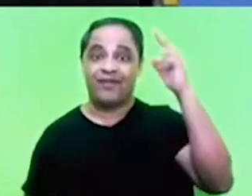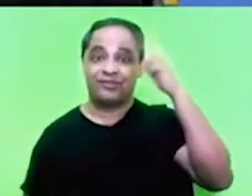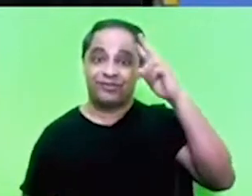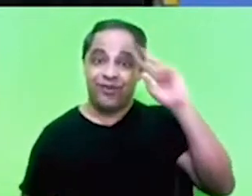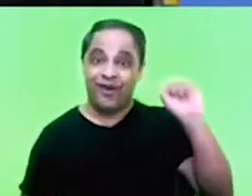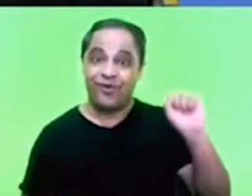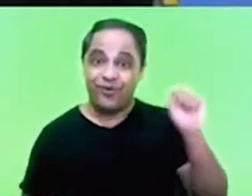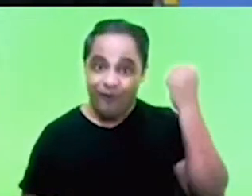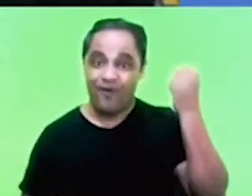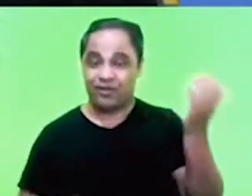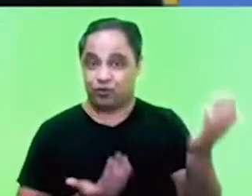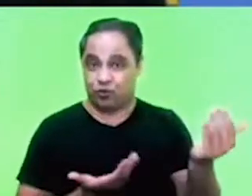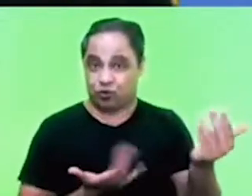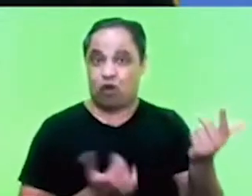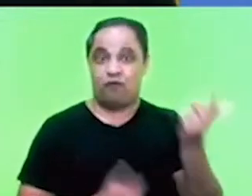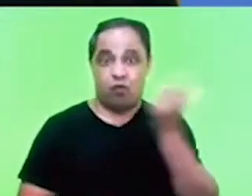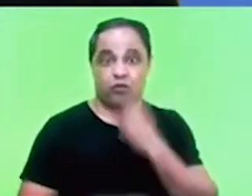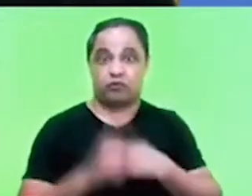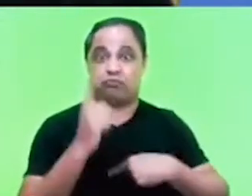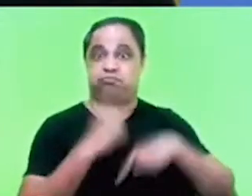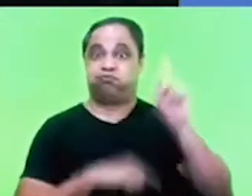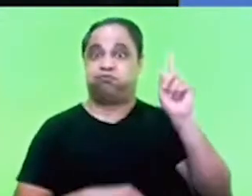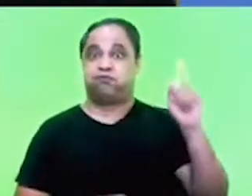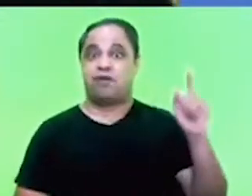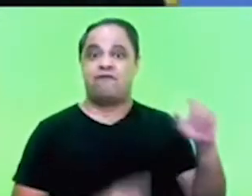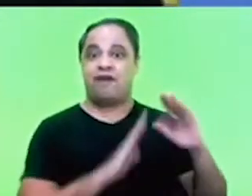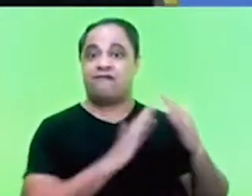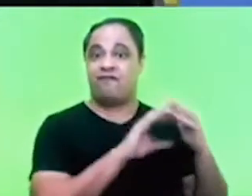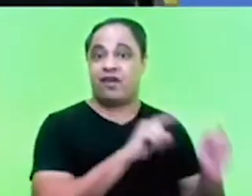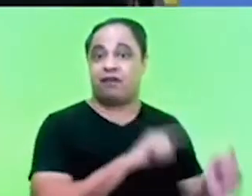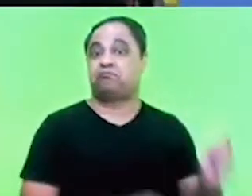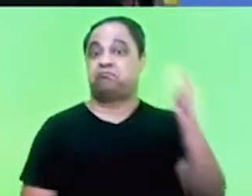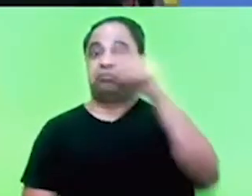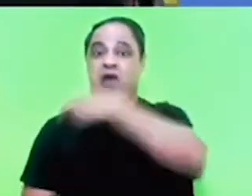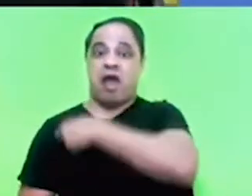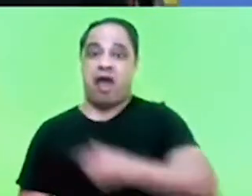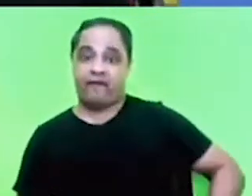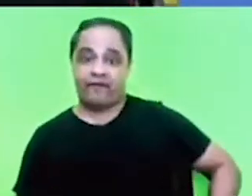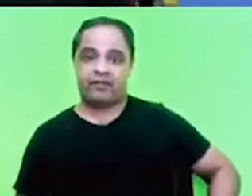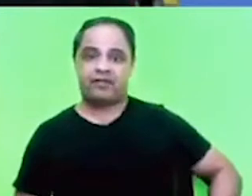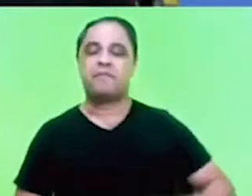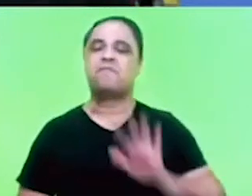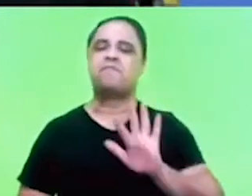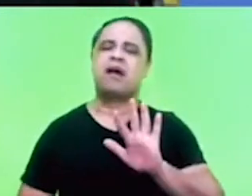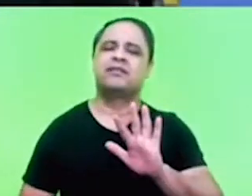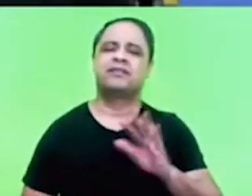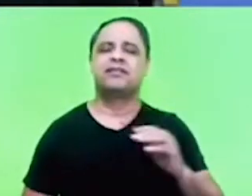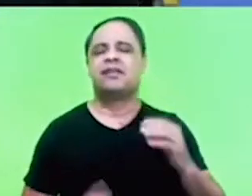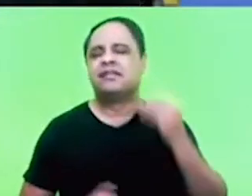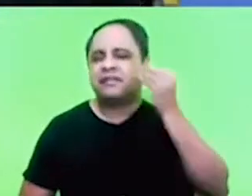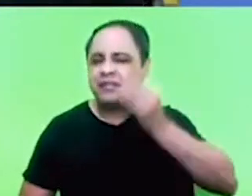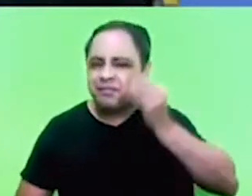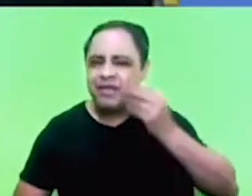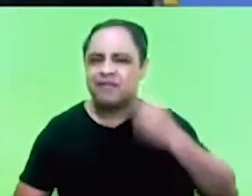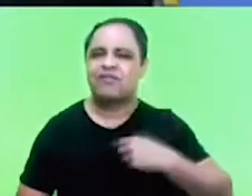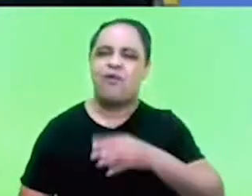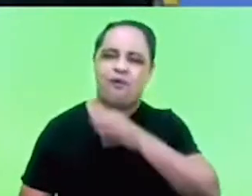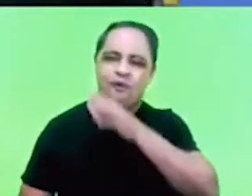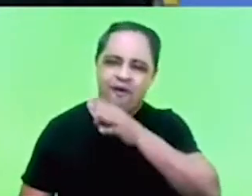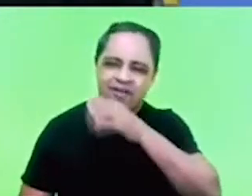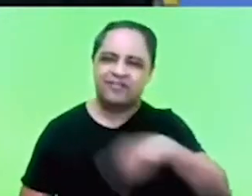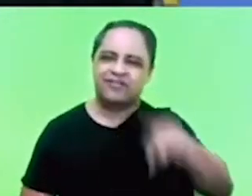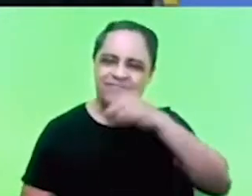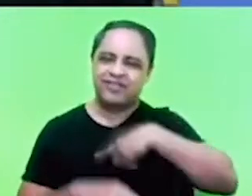do jovem que foi parar em jovem, que saiu da favela e foi parar em Harvard. Mas, assim, a experiência que eu conheço do que vocês